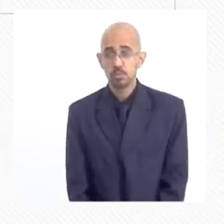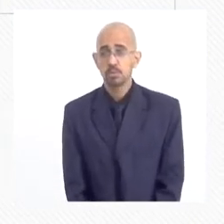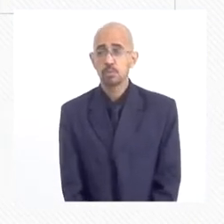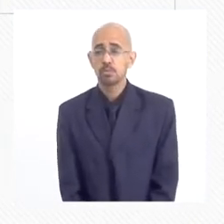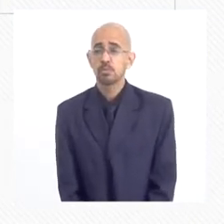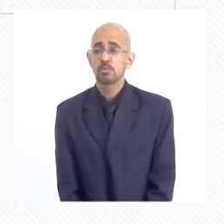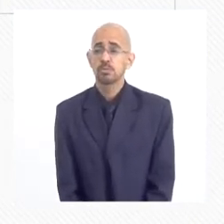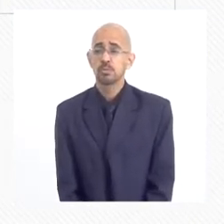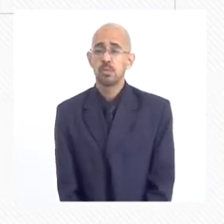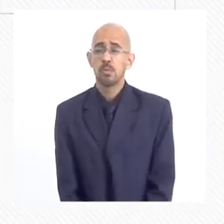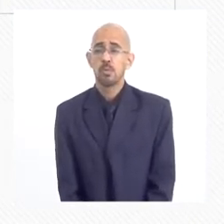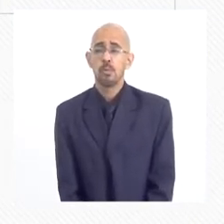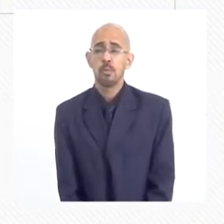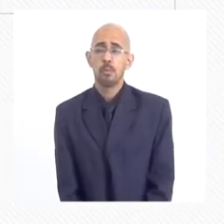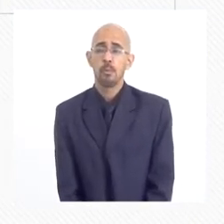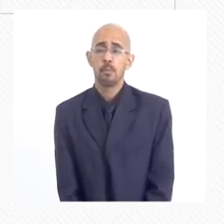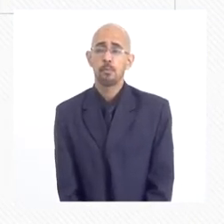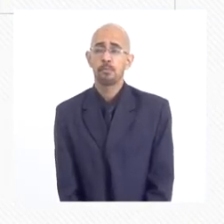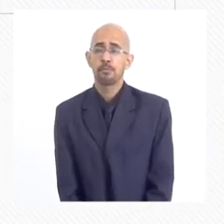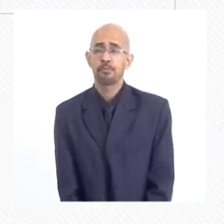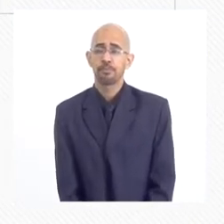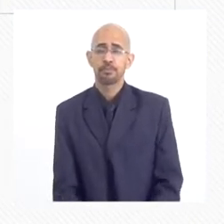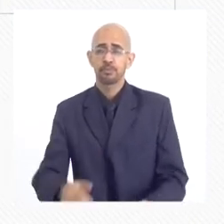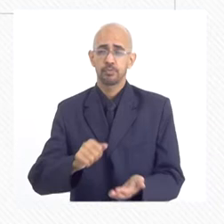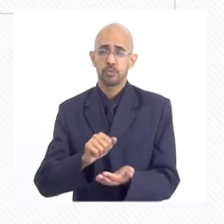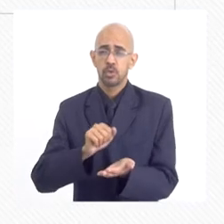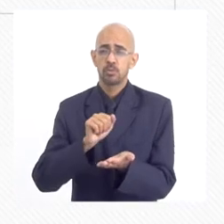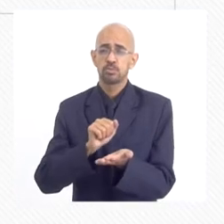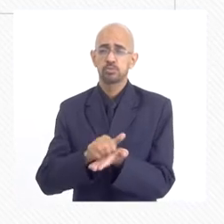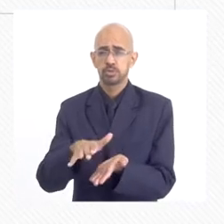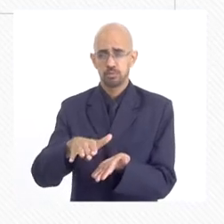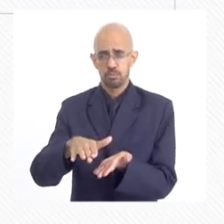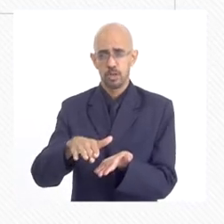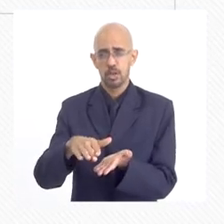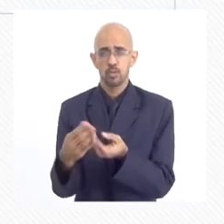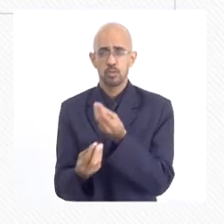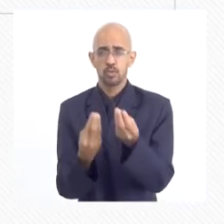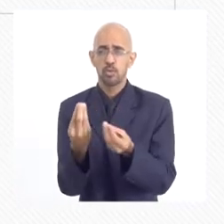Aí, avançando a questão do desemprego, né?